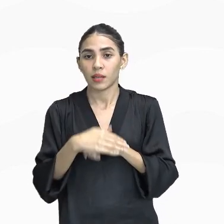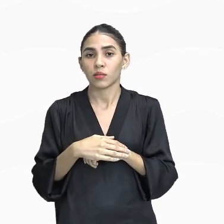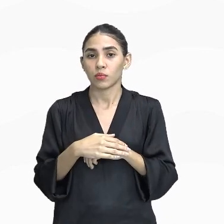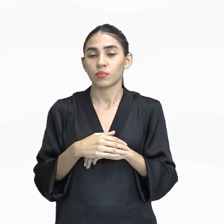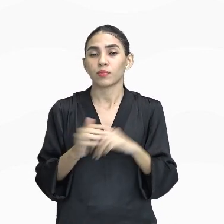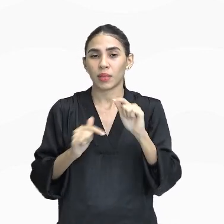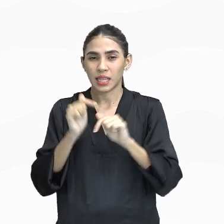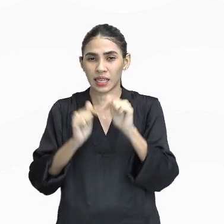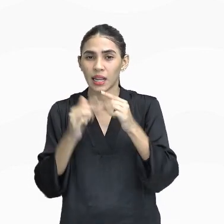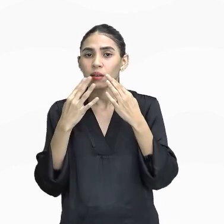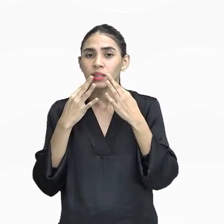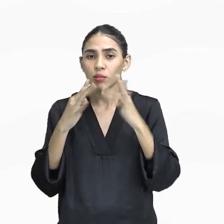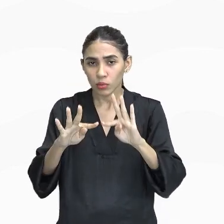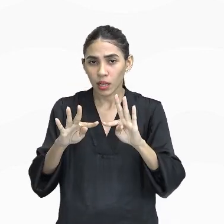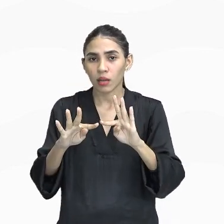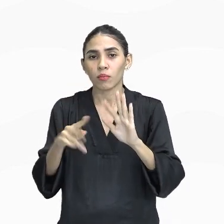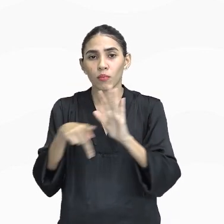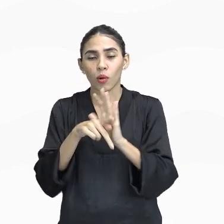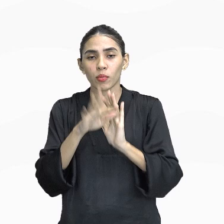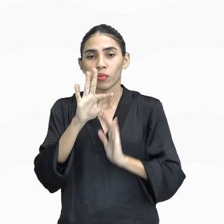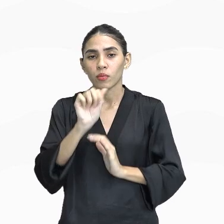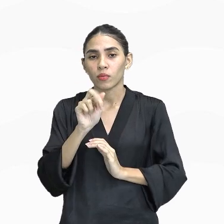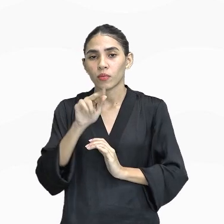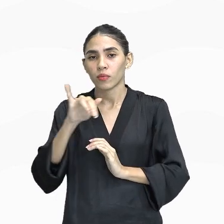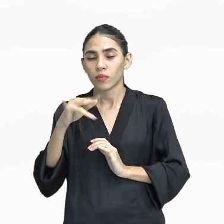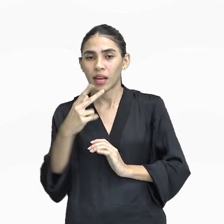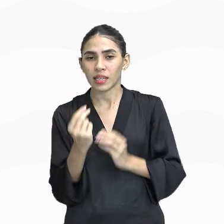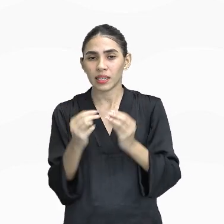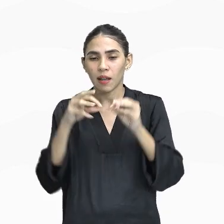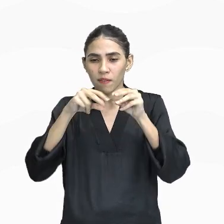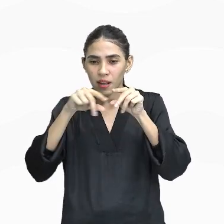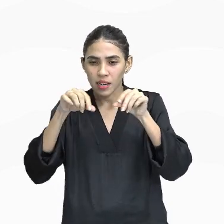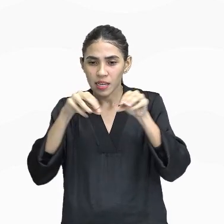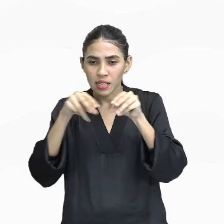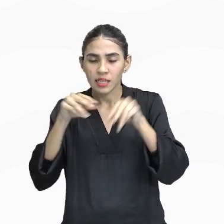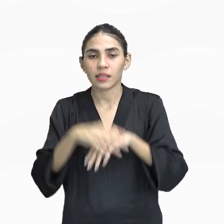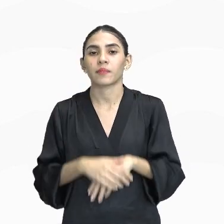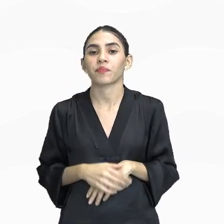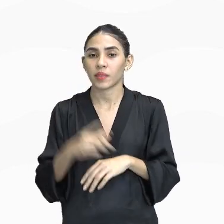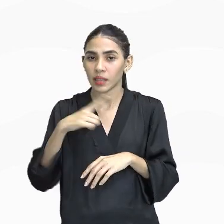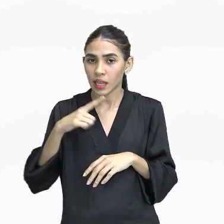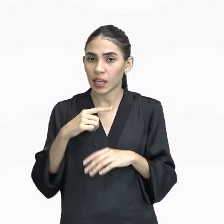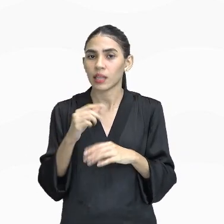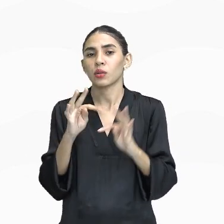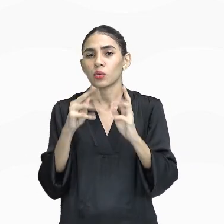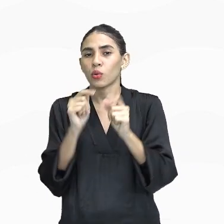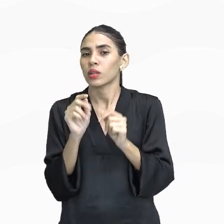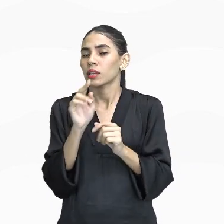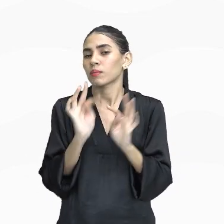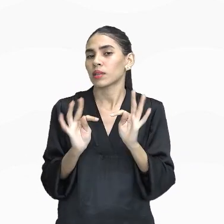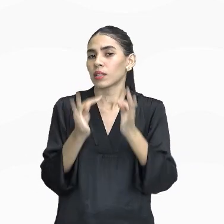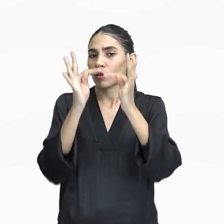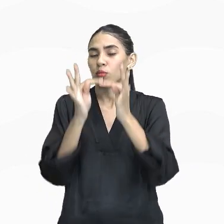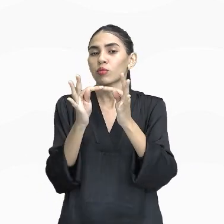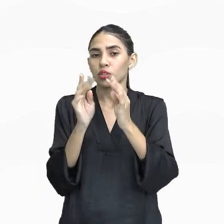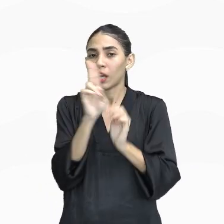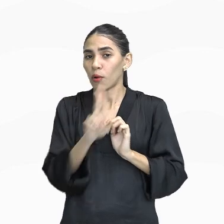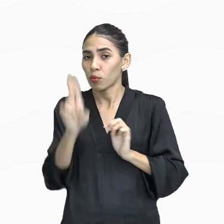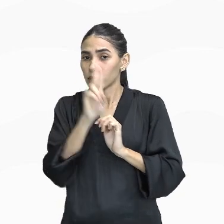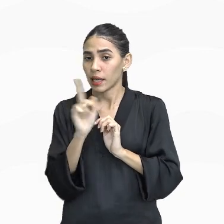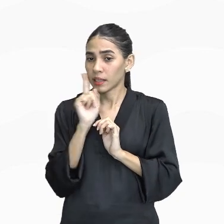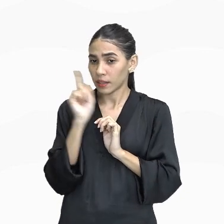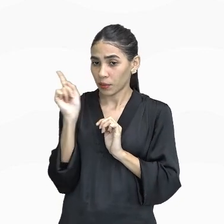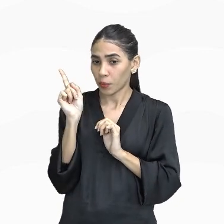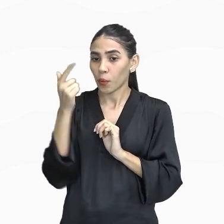produto primário na farinha. Então, tem toda uma tecnologia empregada, utilizada para o manejo desse